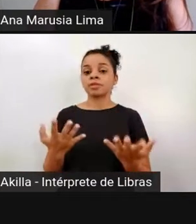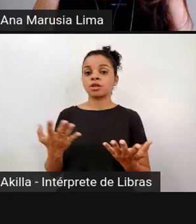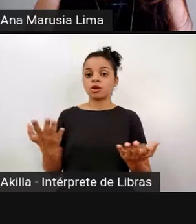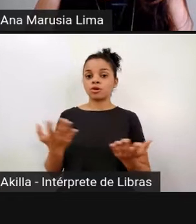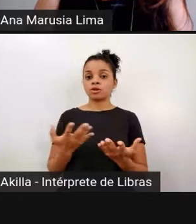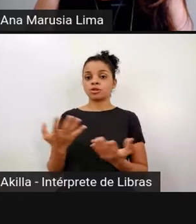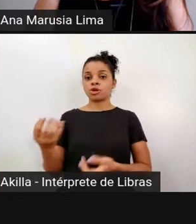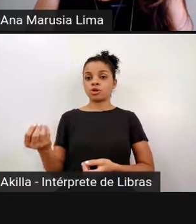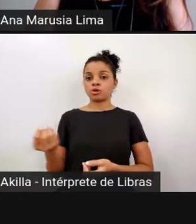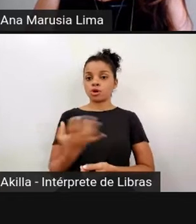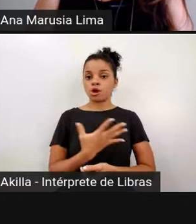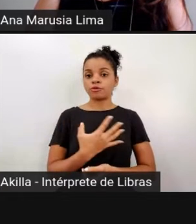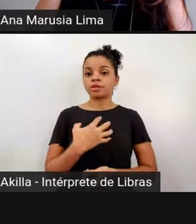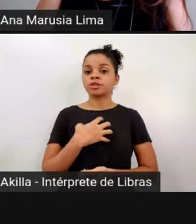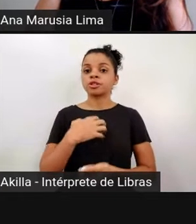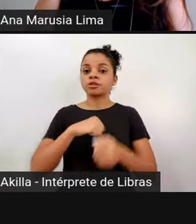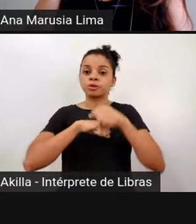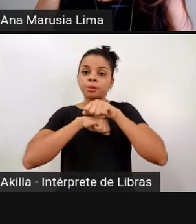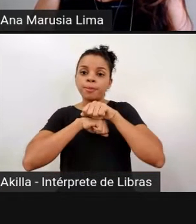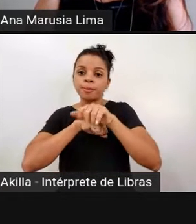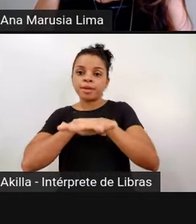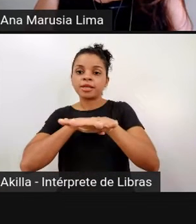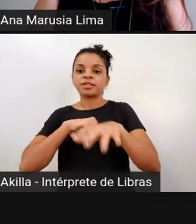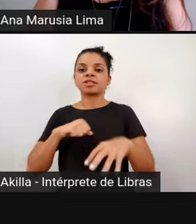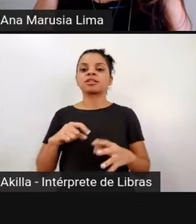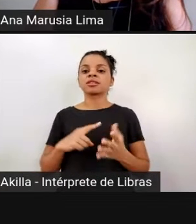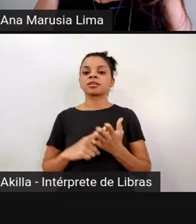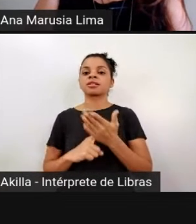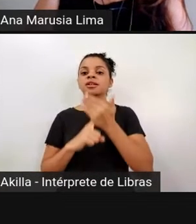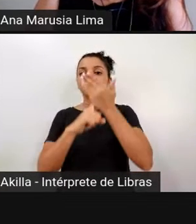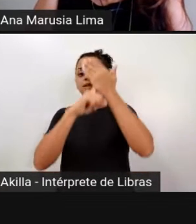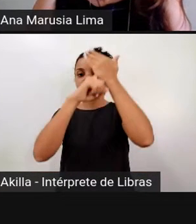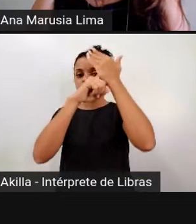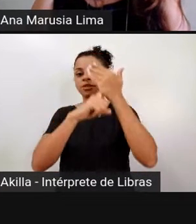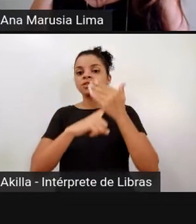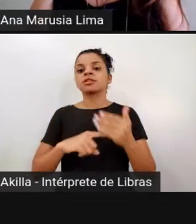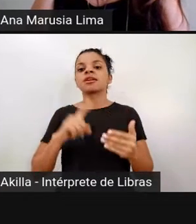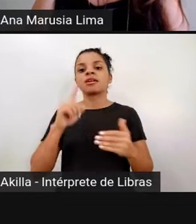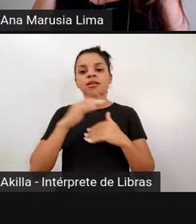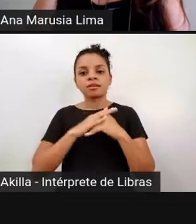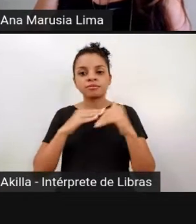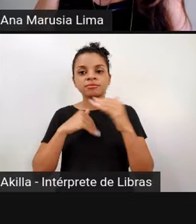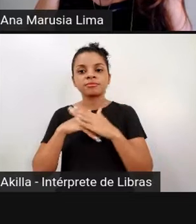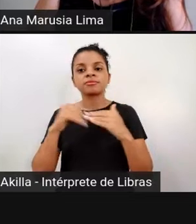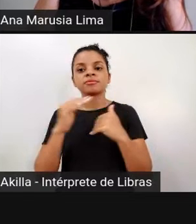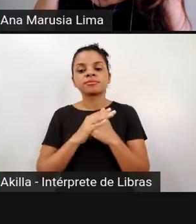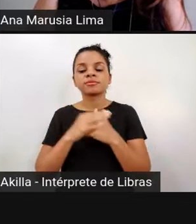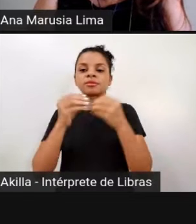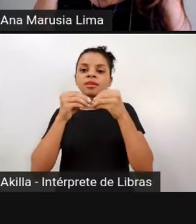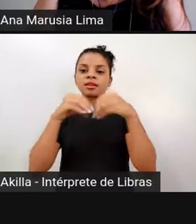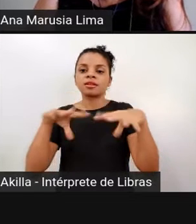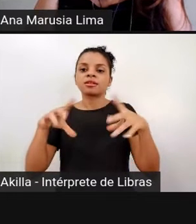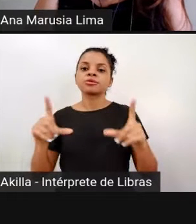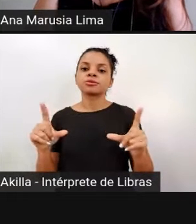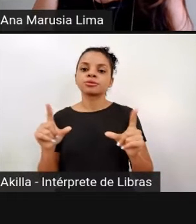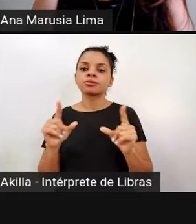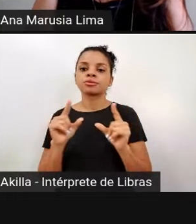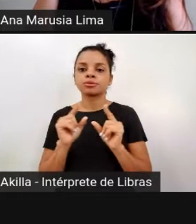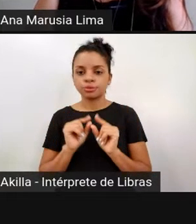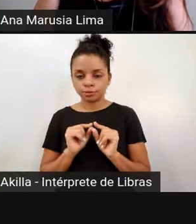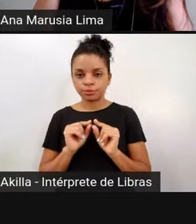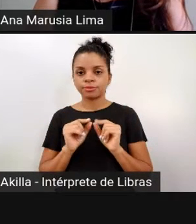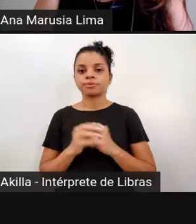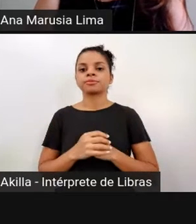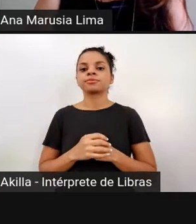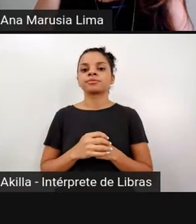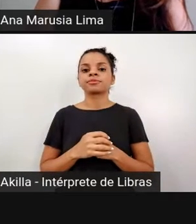tecnologias seriam as únicas soluções para a crise de legitimidade e passividade política que a gente observa hoje nas democracias ocidentais. E a